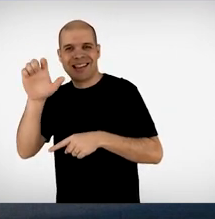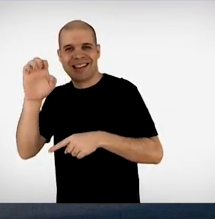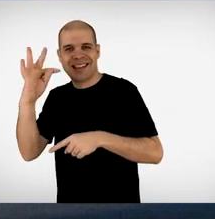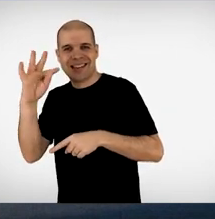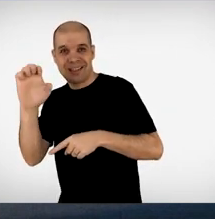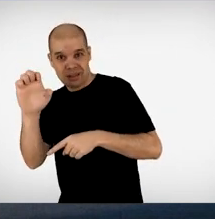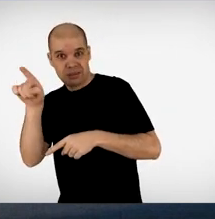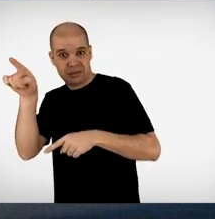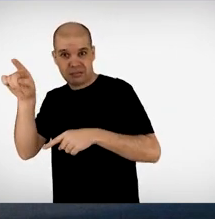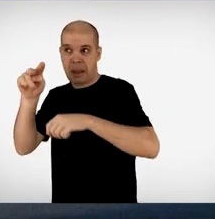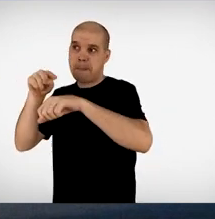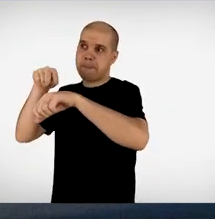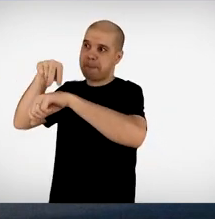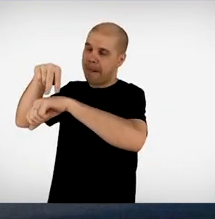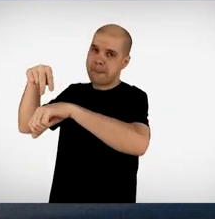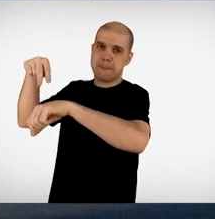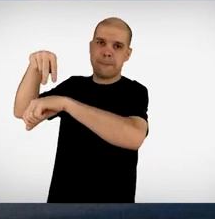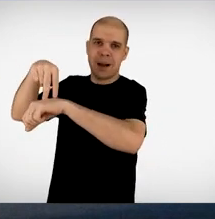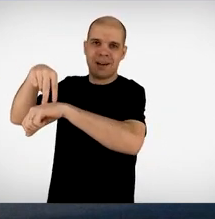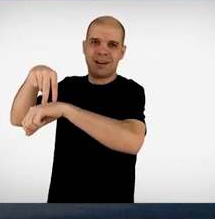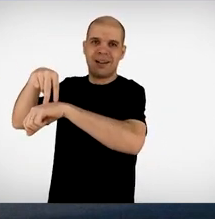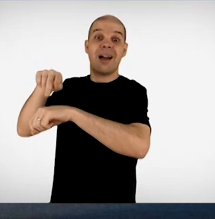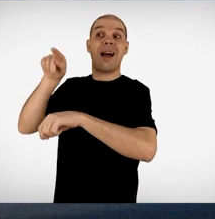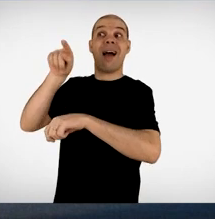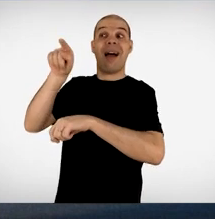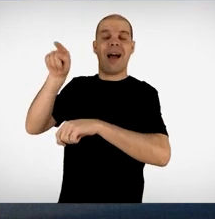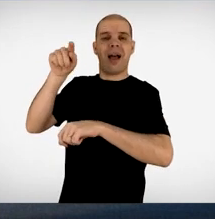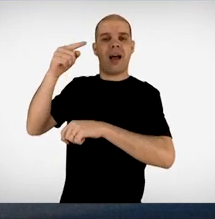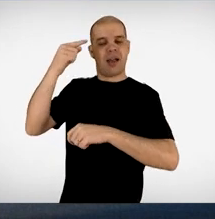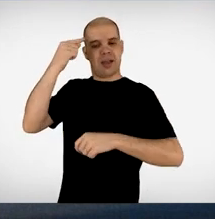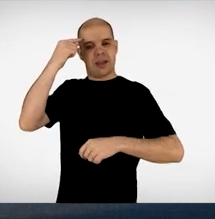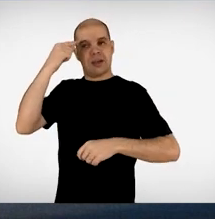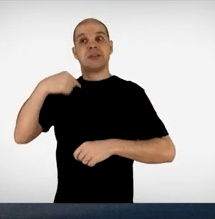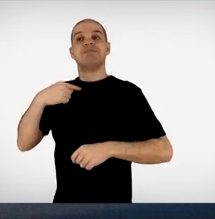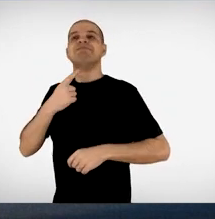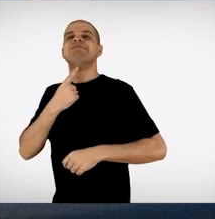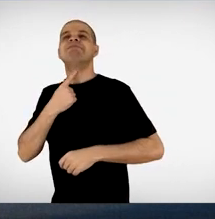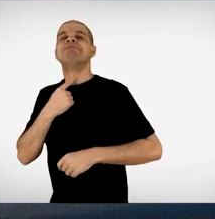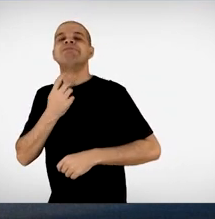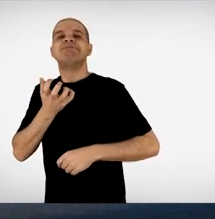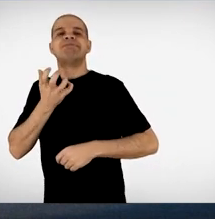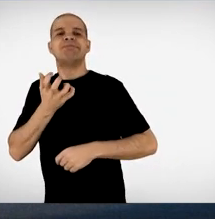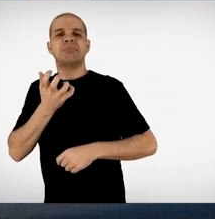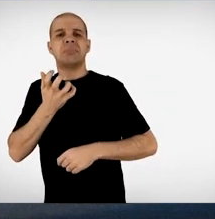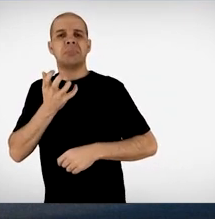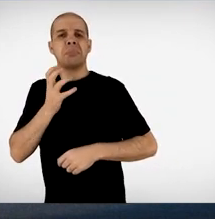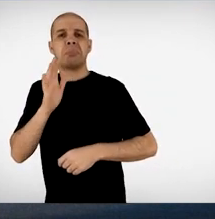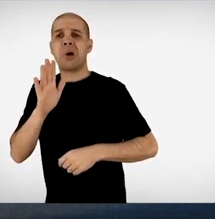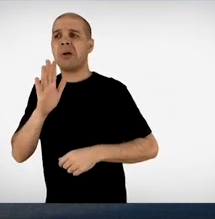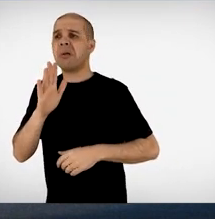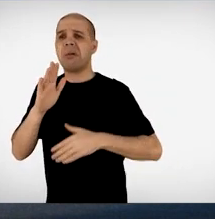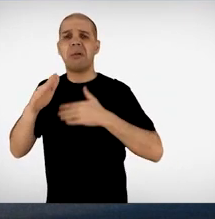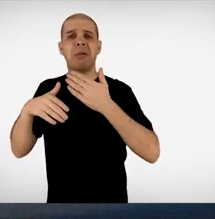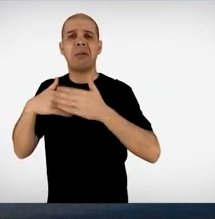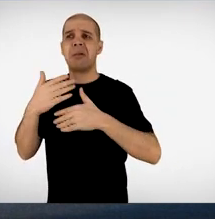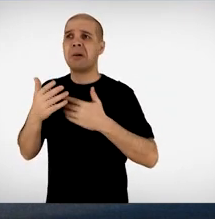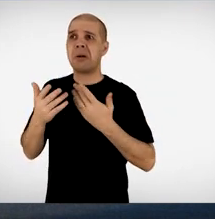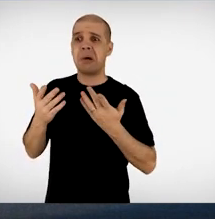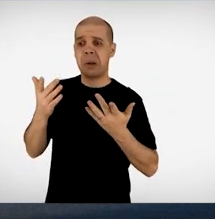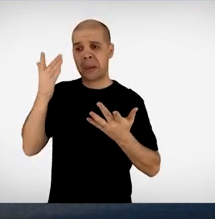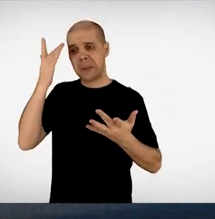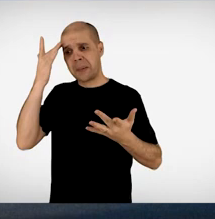filme. Essas mulheres, que ao se deslocarem do que é desejado para elas e por elas, elas ficam assim